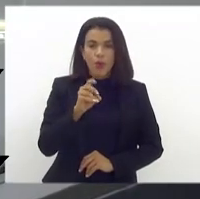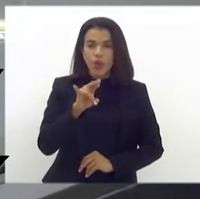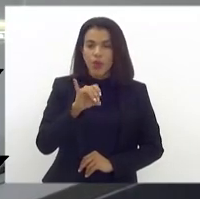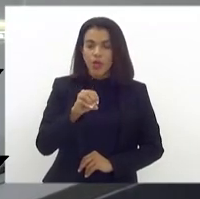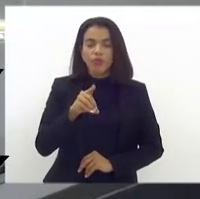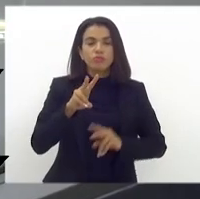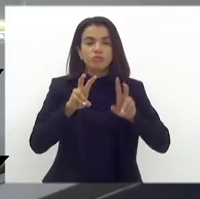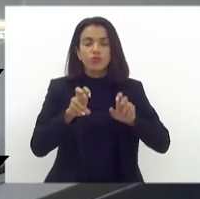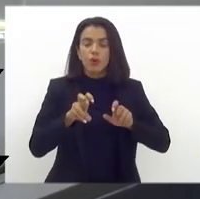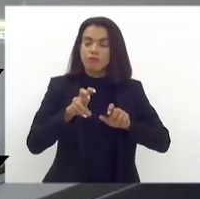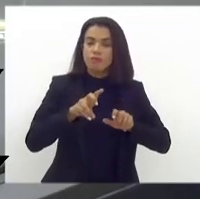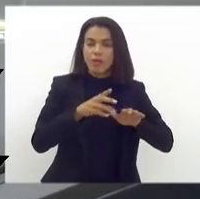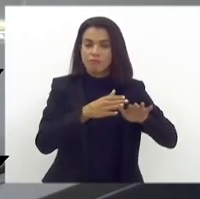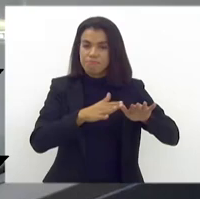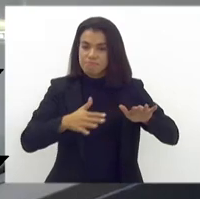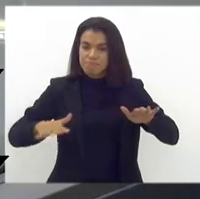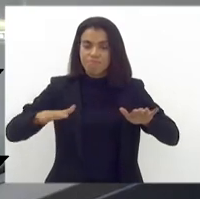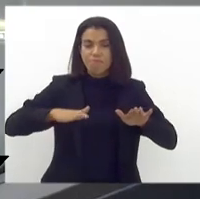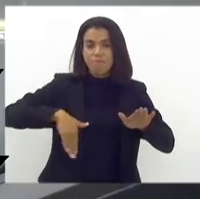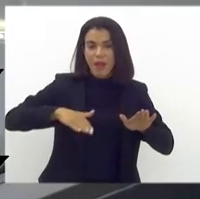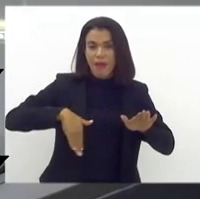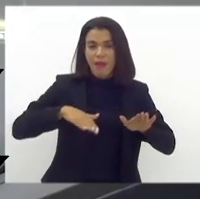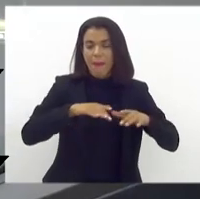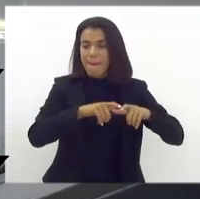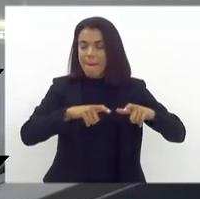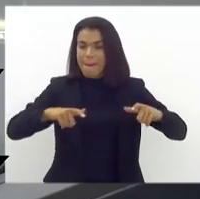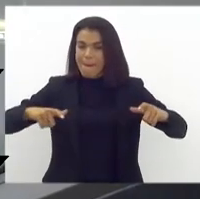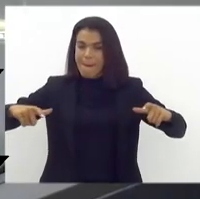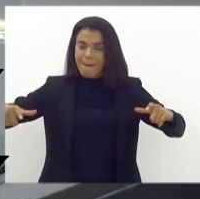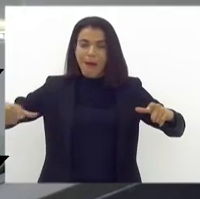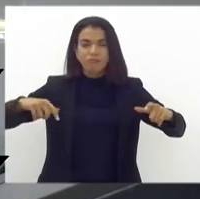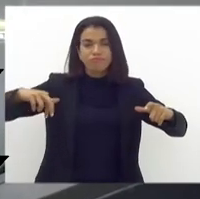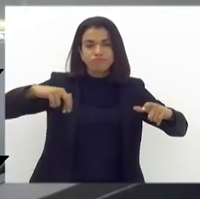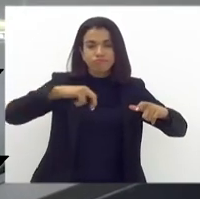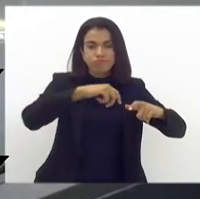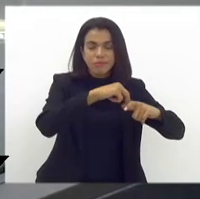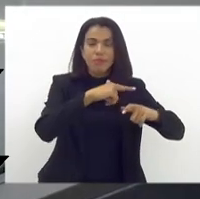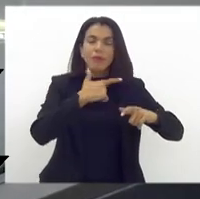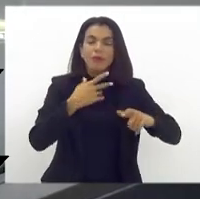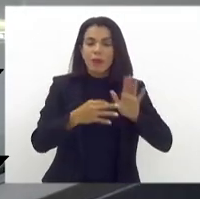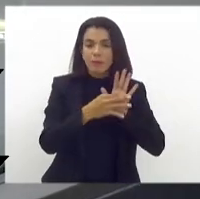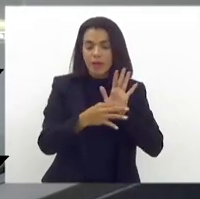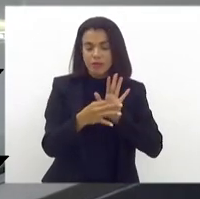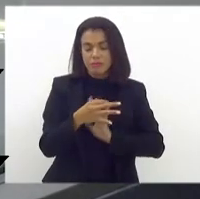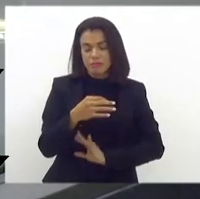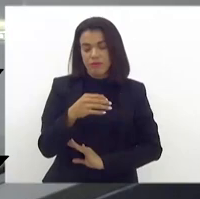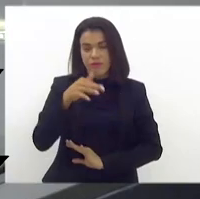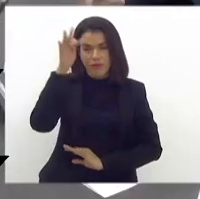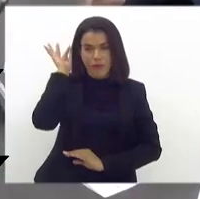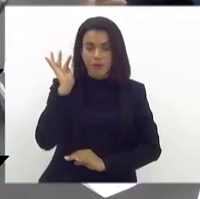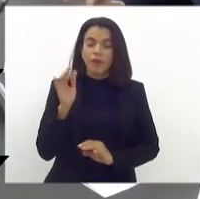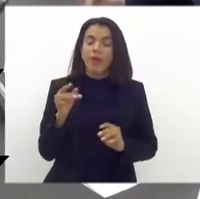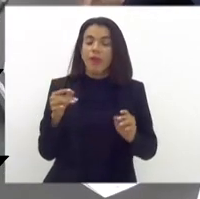das praias localizadas no estado do Rio de Janeiro, mais conhecido como Calçadão, como área de interesse turístico, e dá outras providências. Para aparecer, deputado Fred Pacheco. Meu parecer é